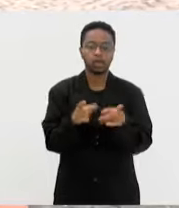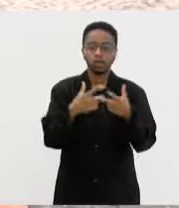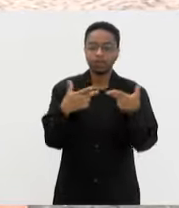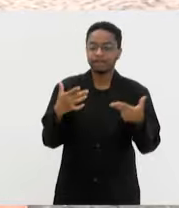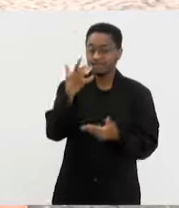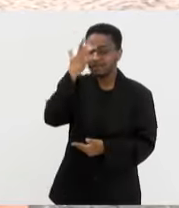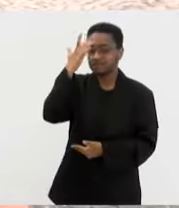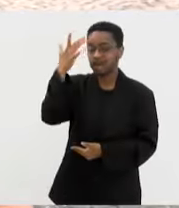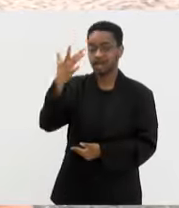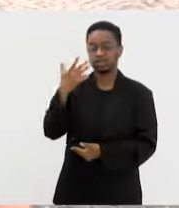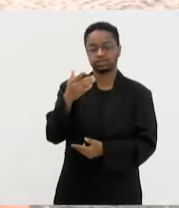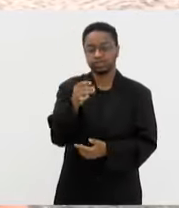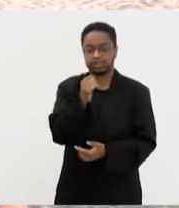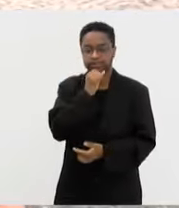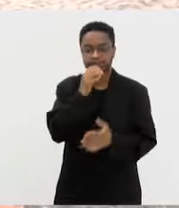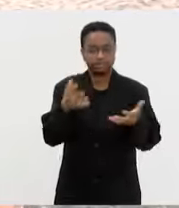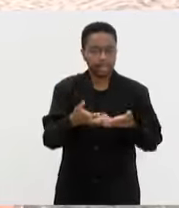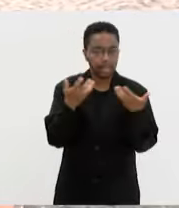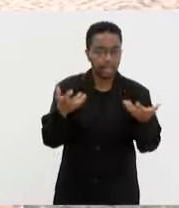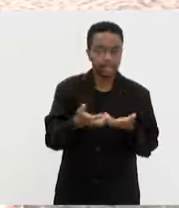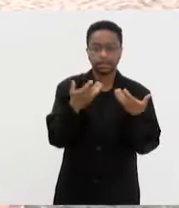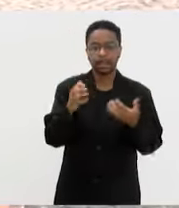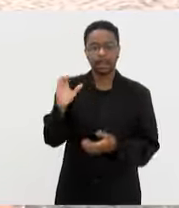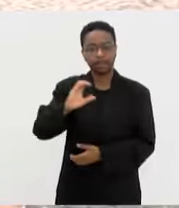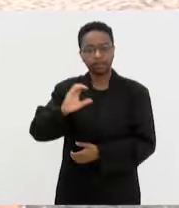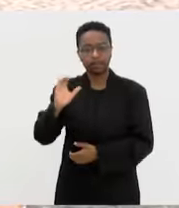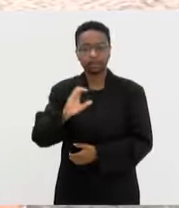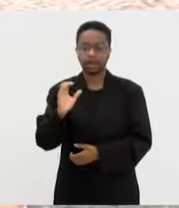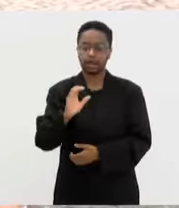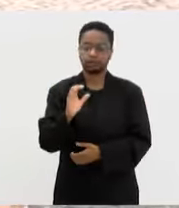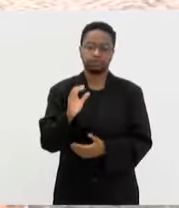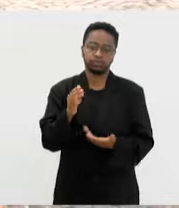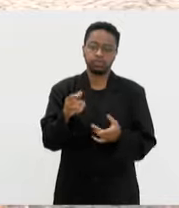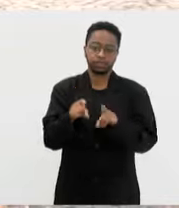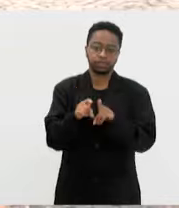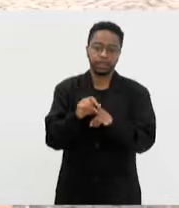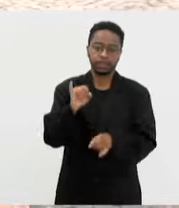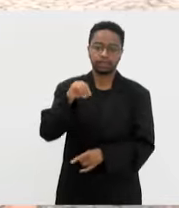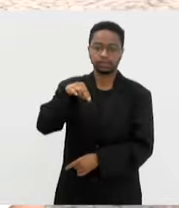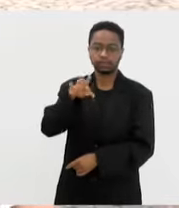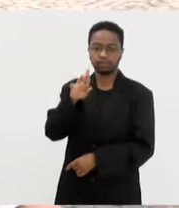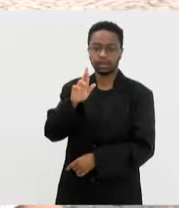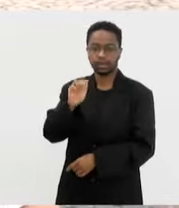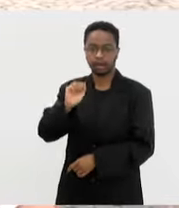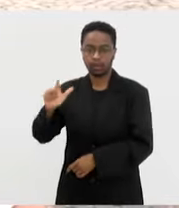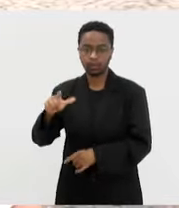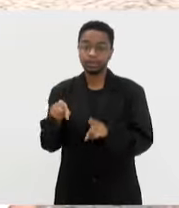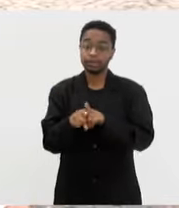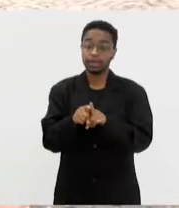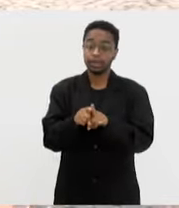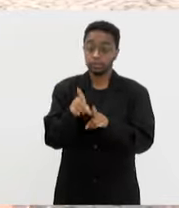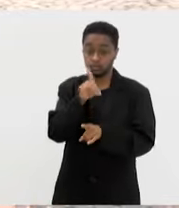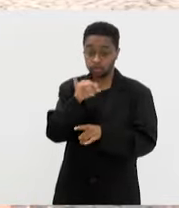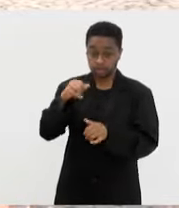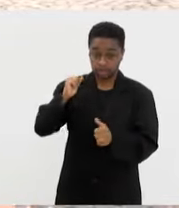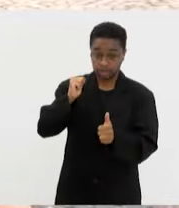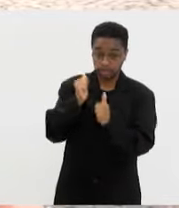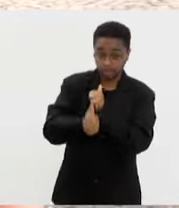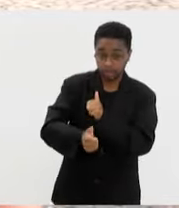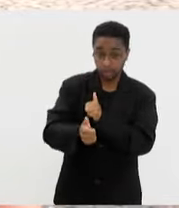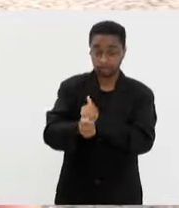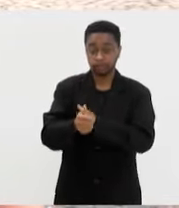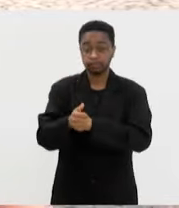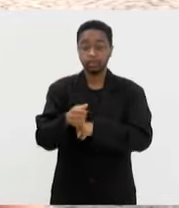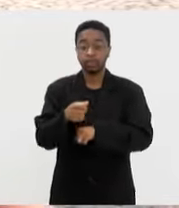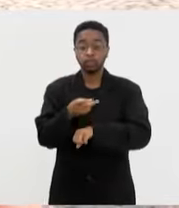digerir. Salada, carboidratos complexos, assim, mais integrais. E no dia também, que eu esqueci de falar,